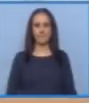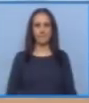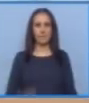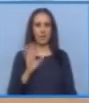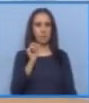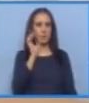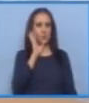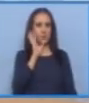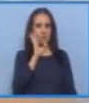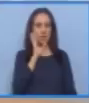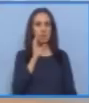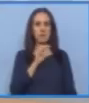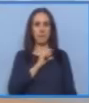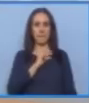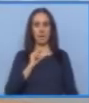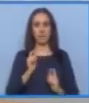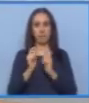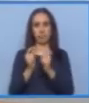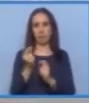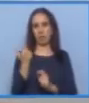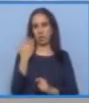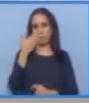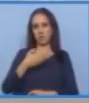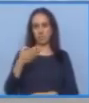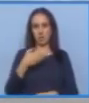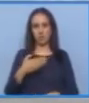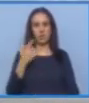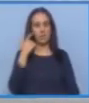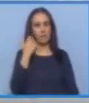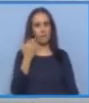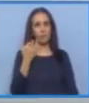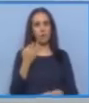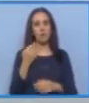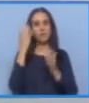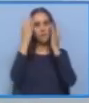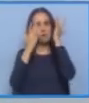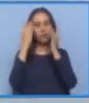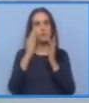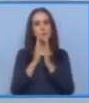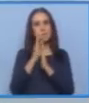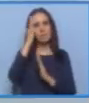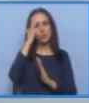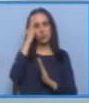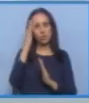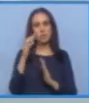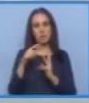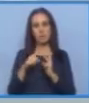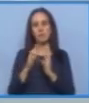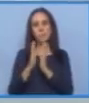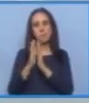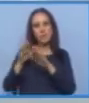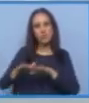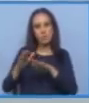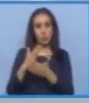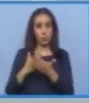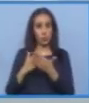Olá, muito boa tarde. Foi ordenado padre há poucas semanas, depois de ter estudado filosofia, teologia e também o islamismo.